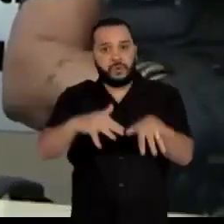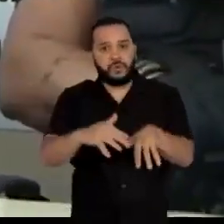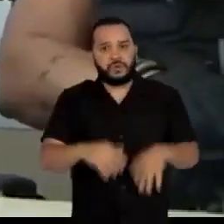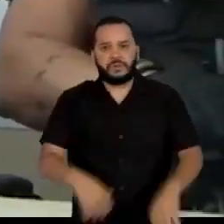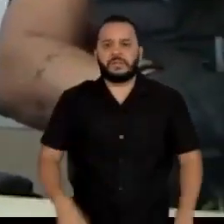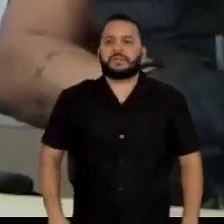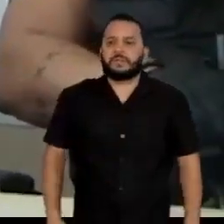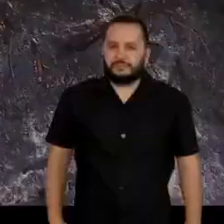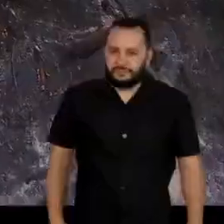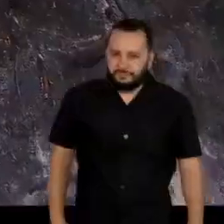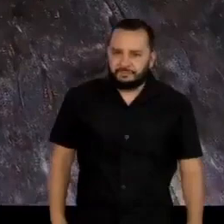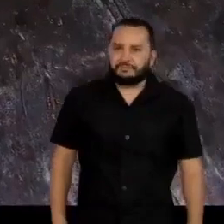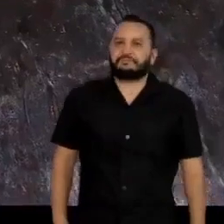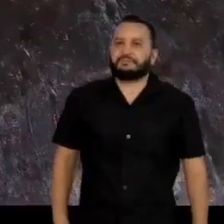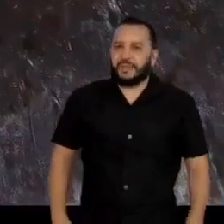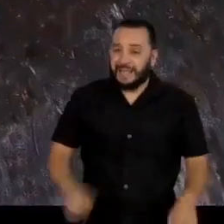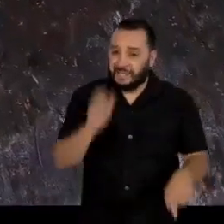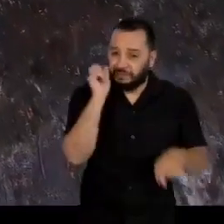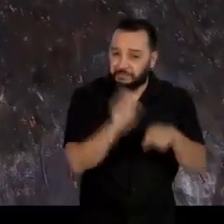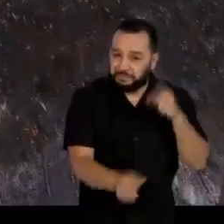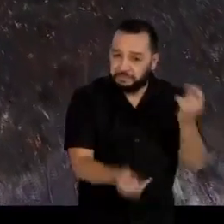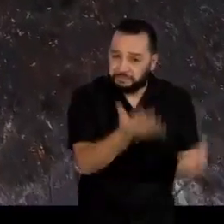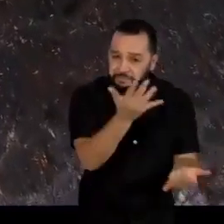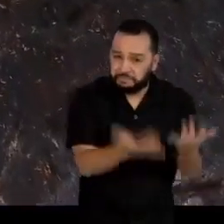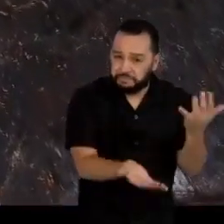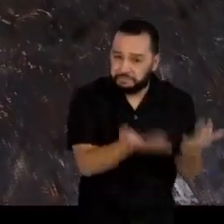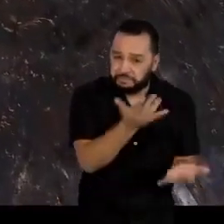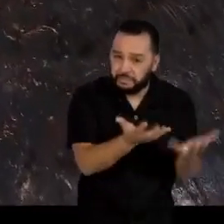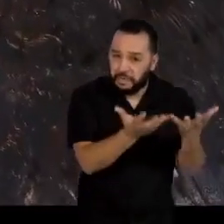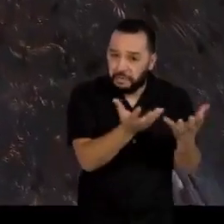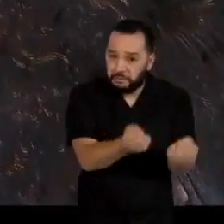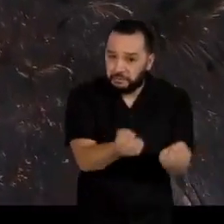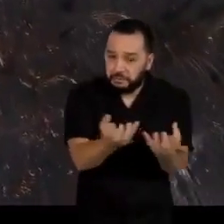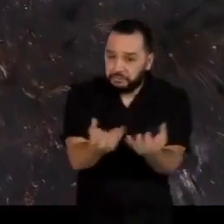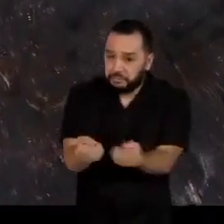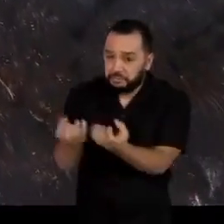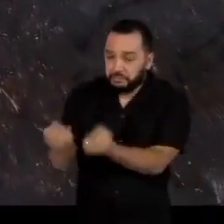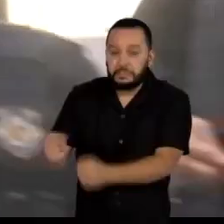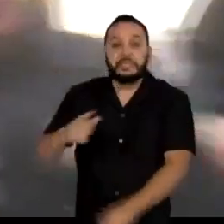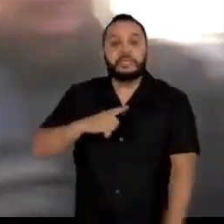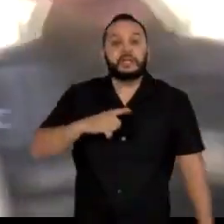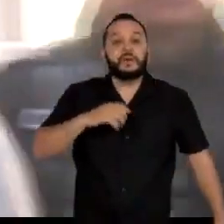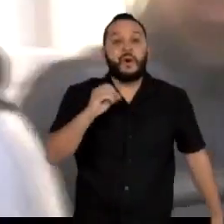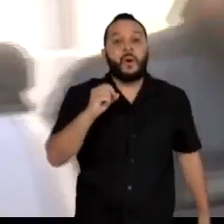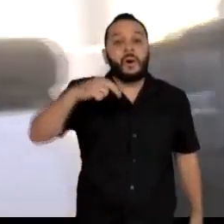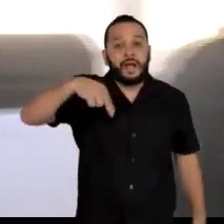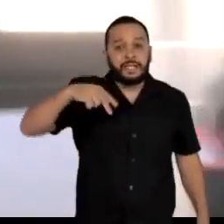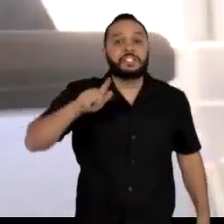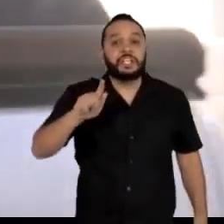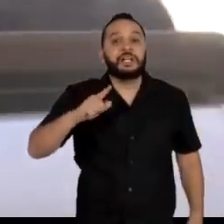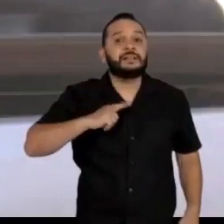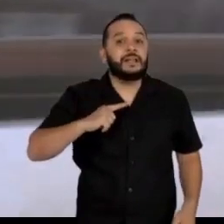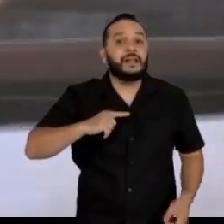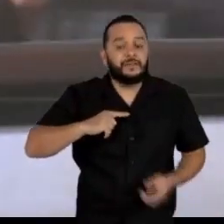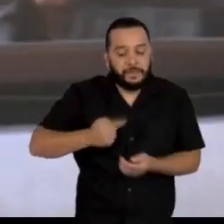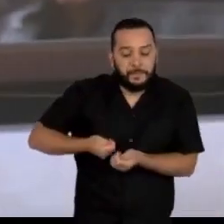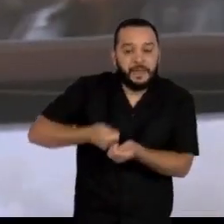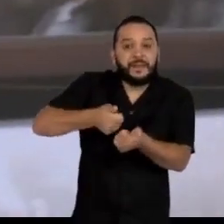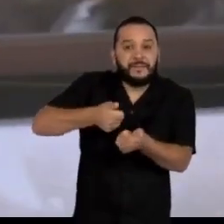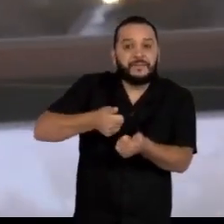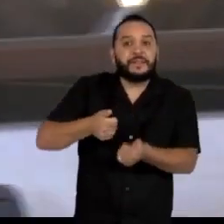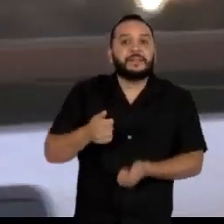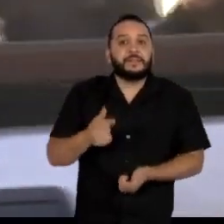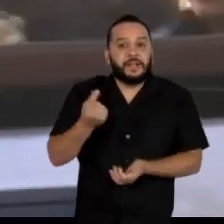que logo após os incêndios se encerrarem, algumas ONGs daqui da cidade de Santarém se beneficiaram bastante com